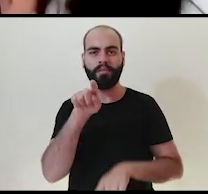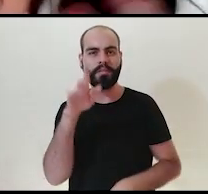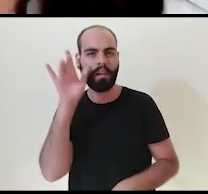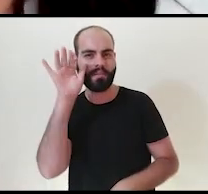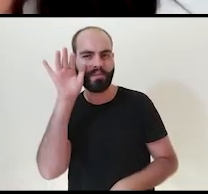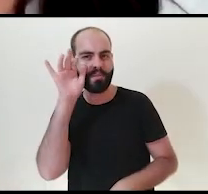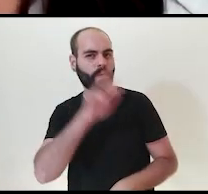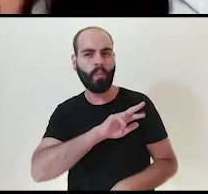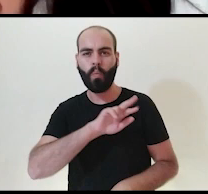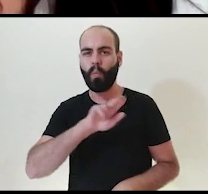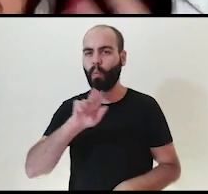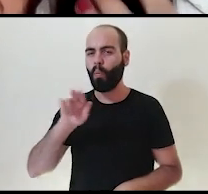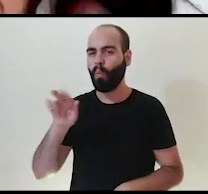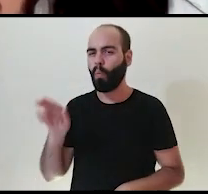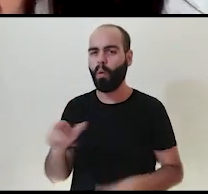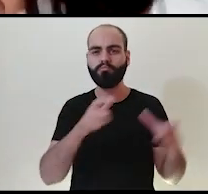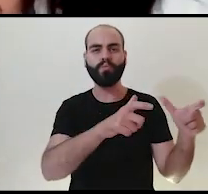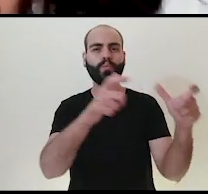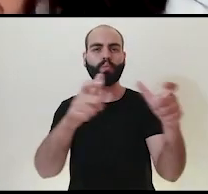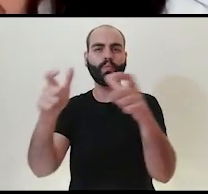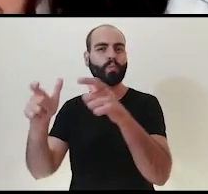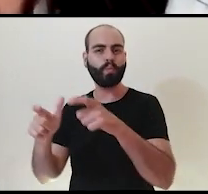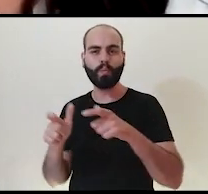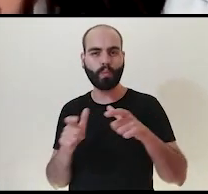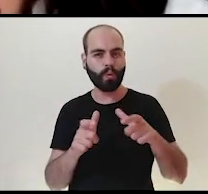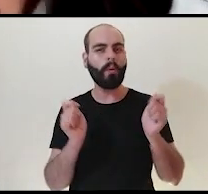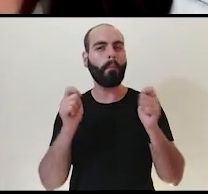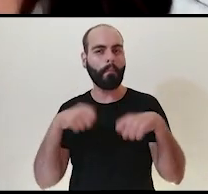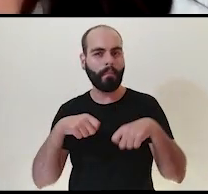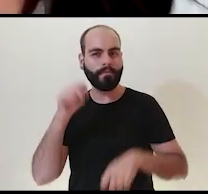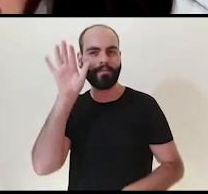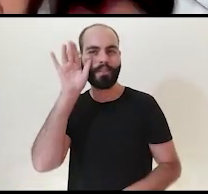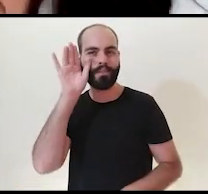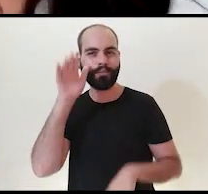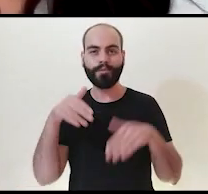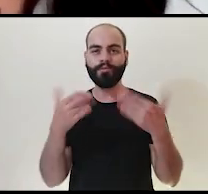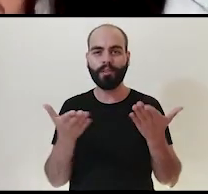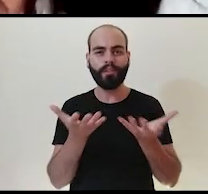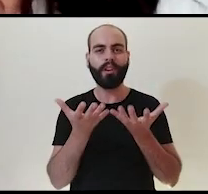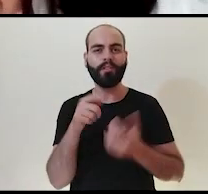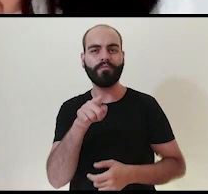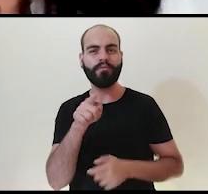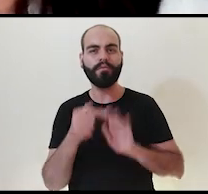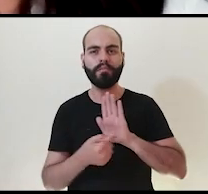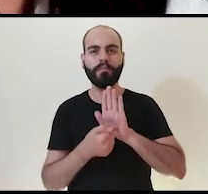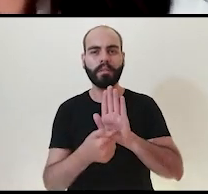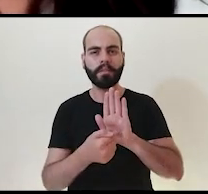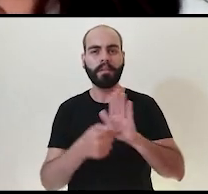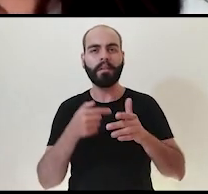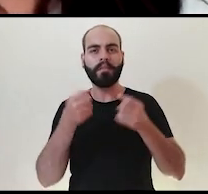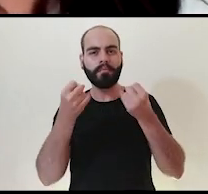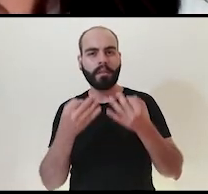quiser, de onde estiver. E eu vou chamar você, Aline, para se apresentar, falar um pouco do seu trabalho para que as pessoas possam te